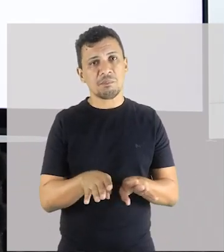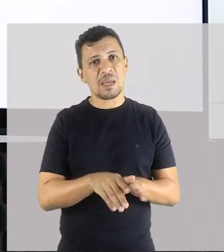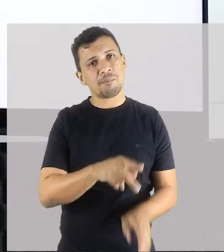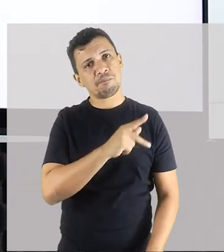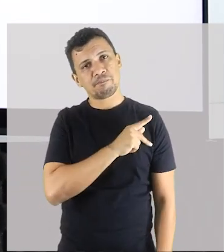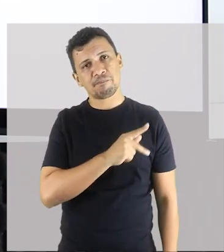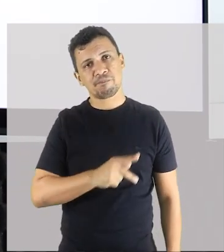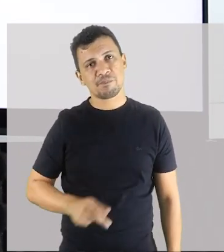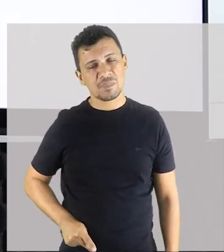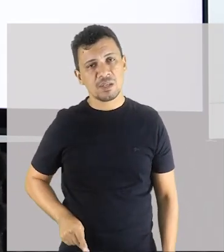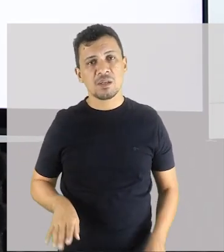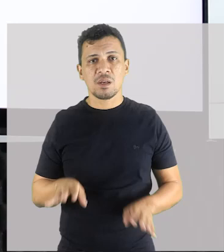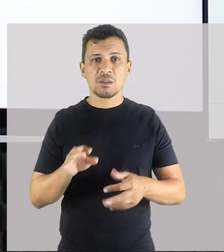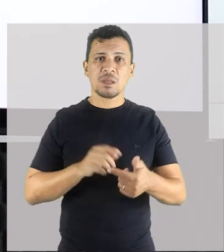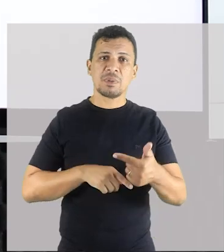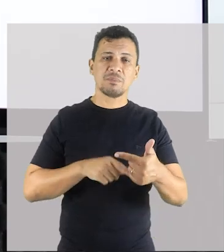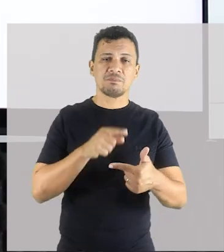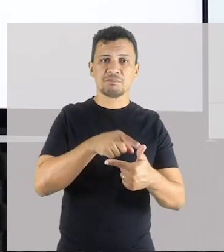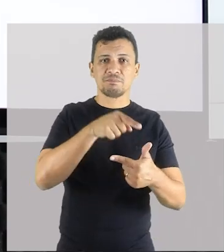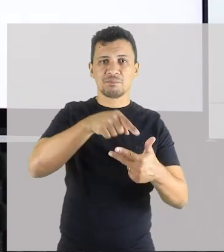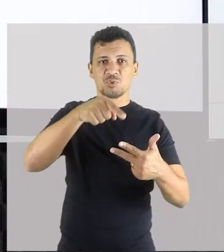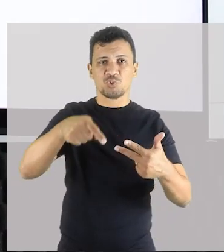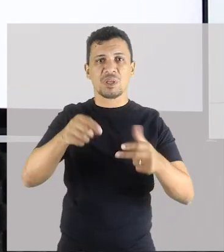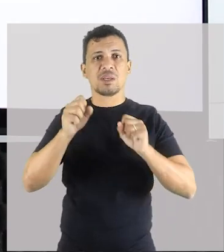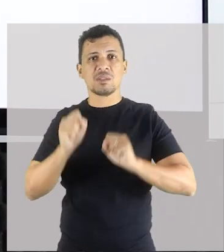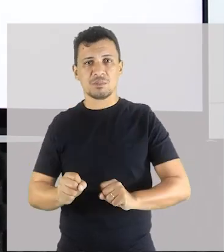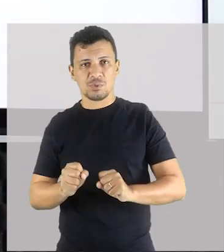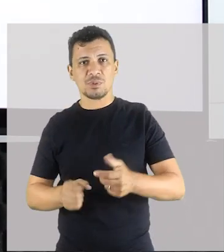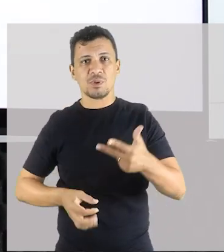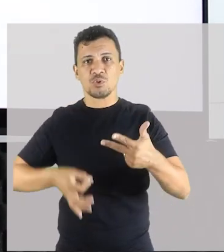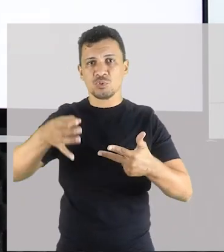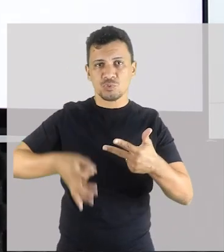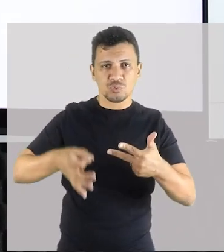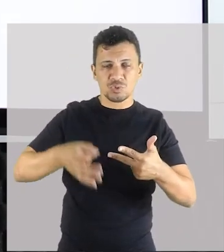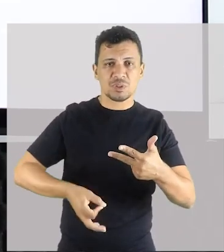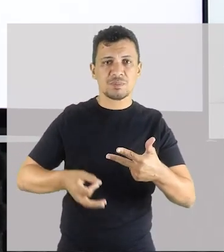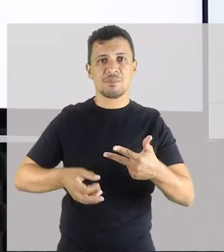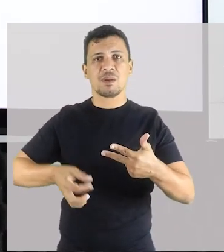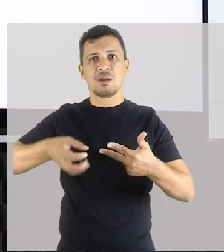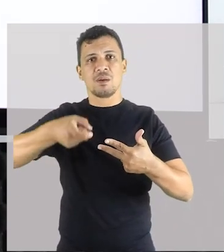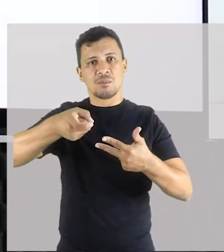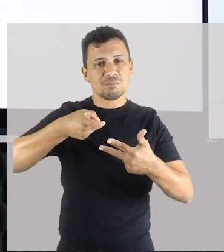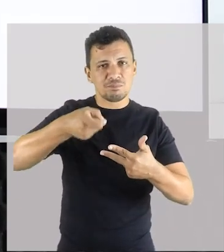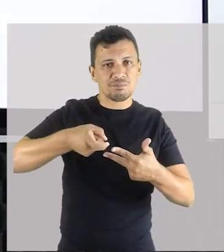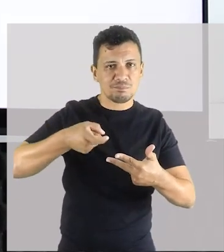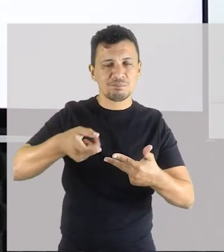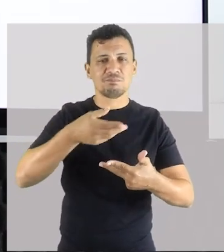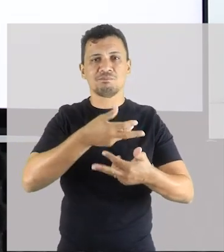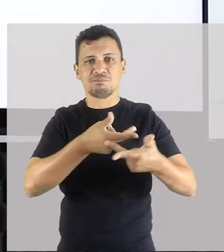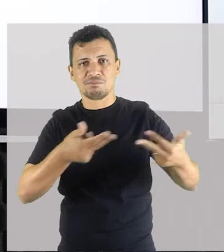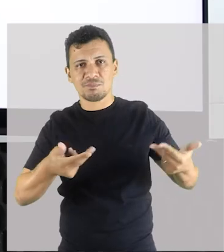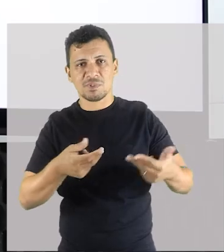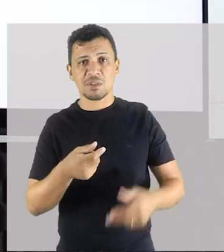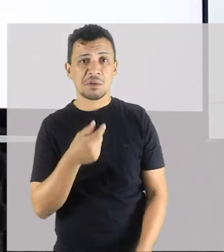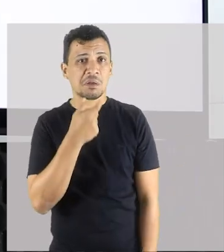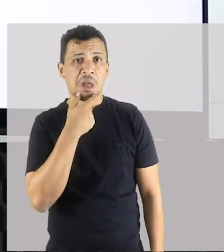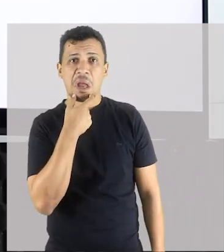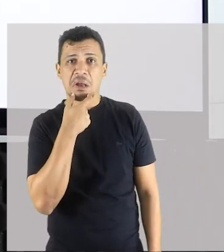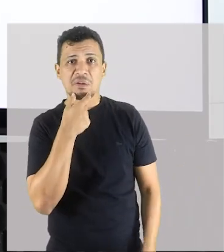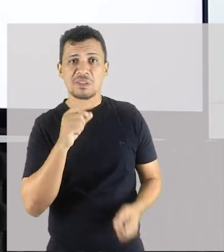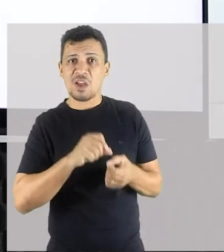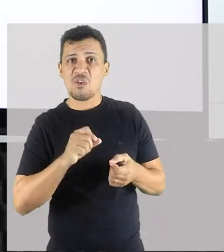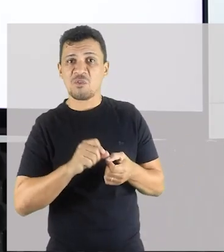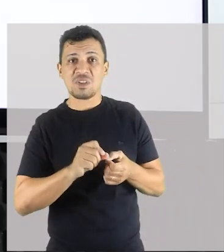além da separação dos poderes executivo, legislativo e judiciário. Então a Inglaterra não teve o que fazer,